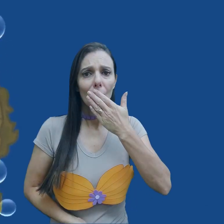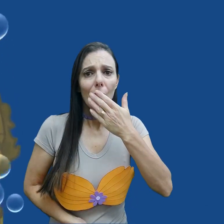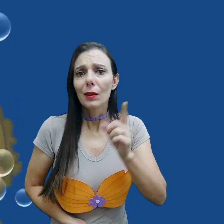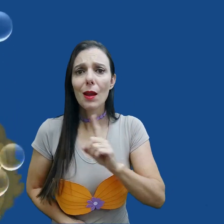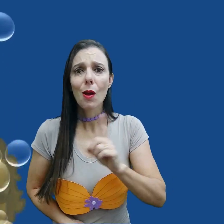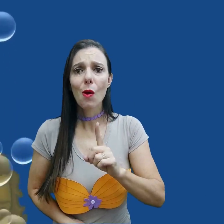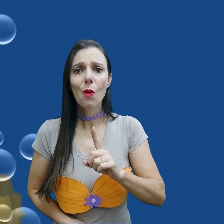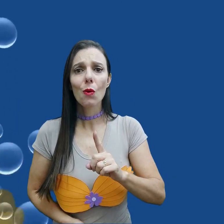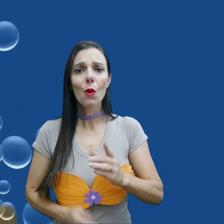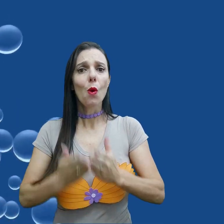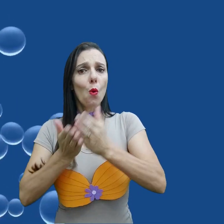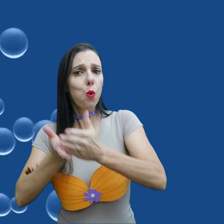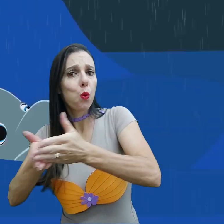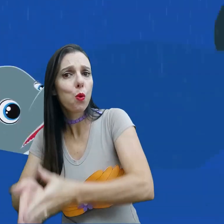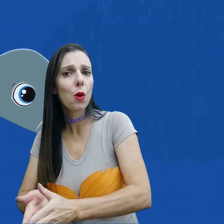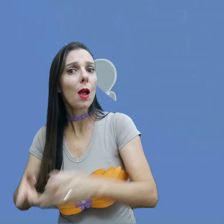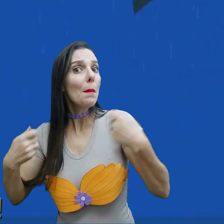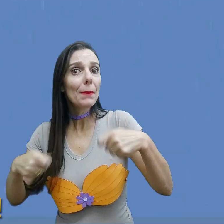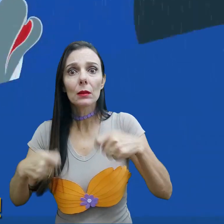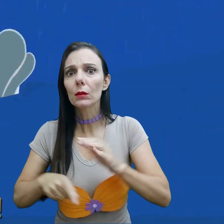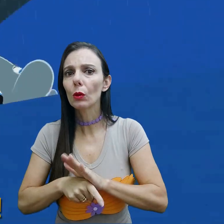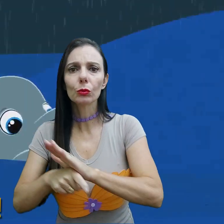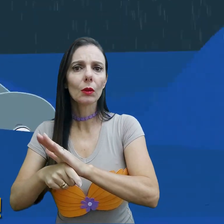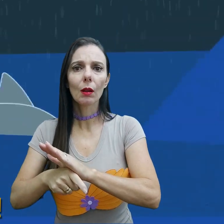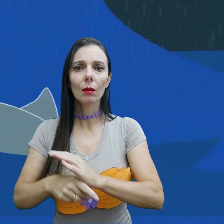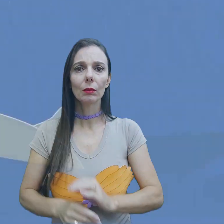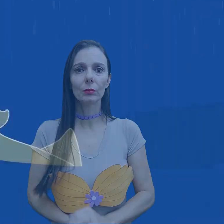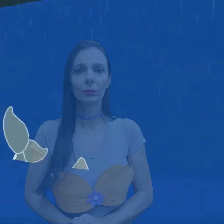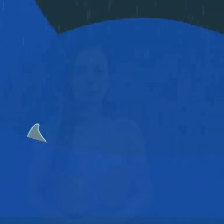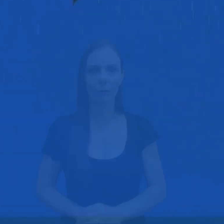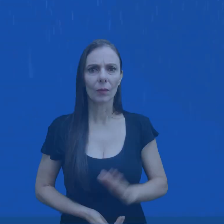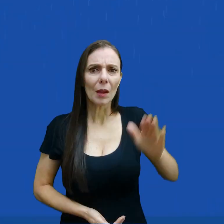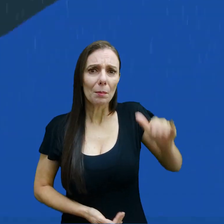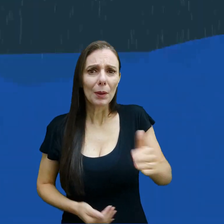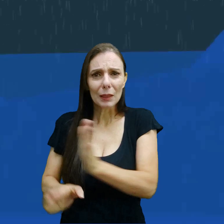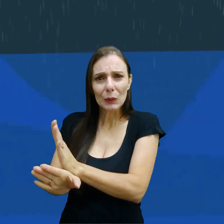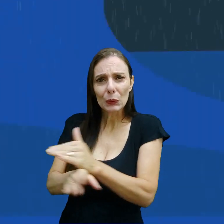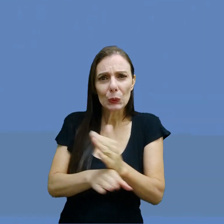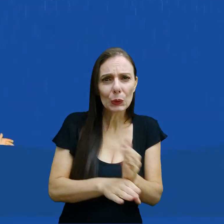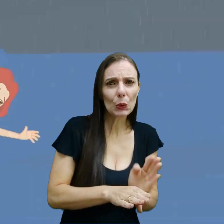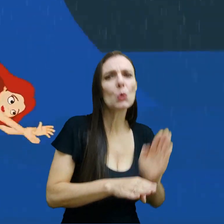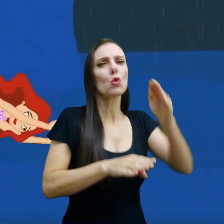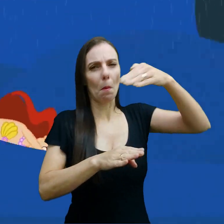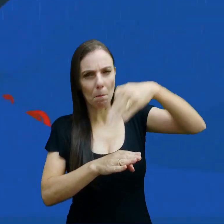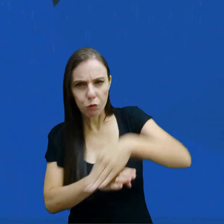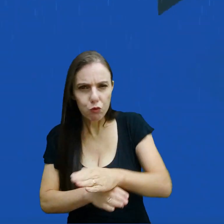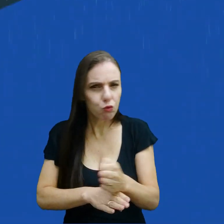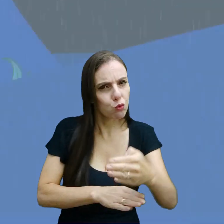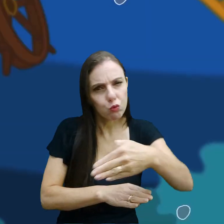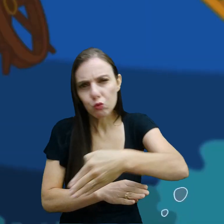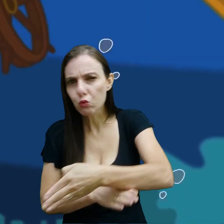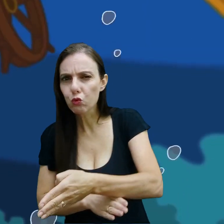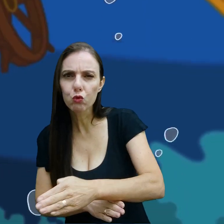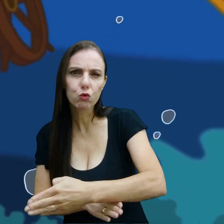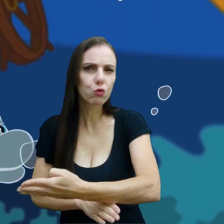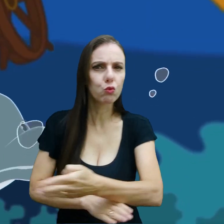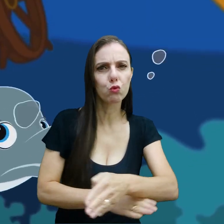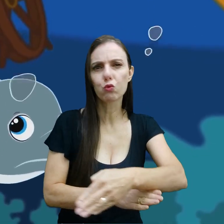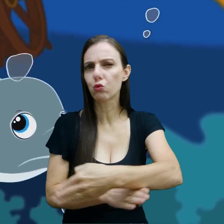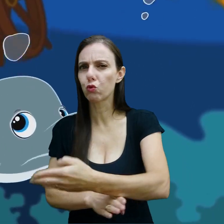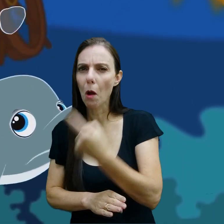Oh, não! O navio vai afundar! Nós temos que ajudá-lo! A pequena sereia mergulhou na água depois do